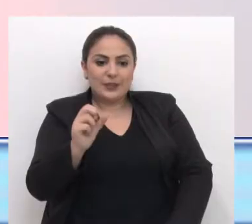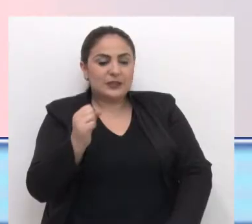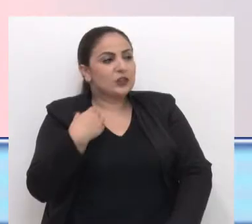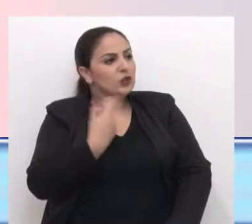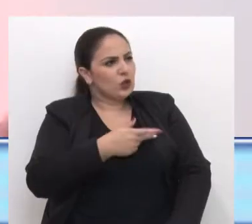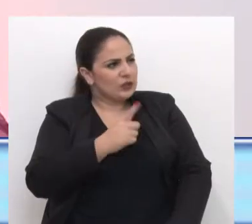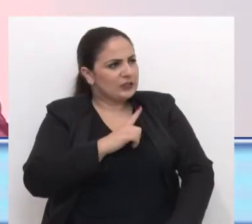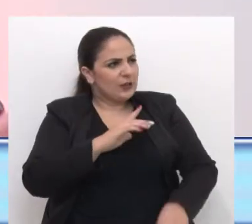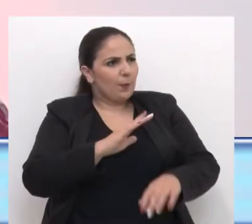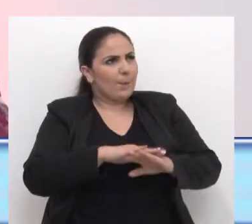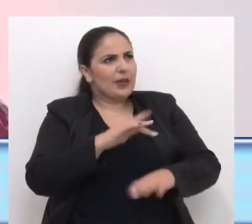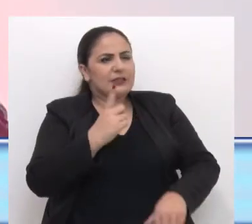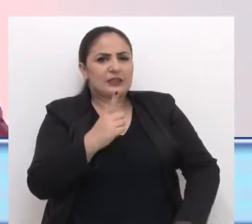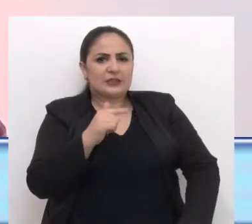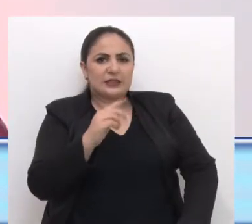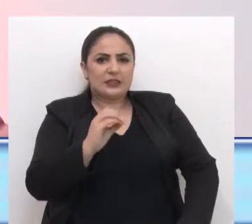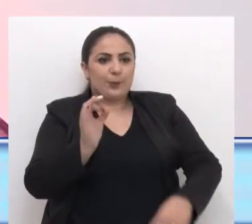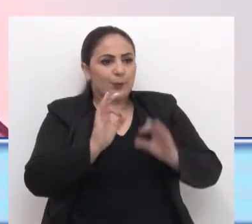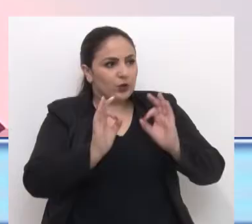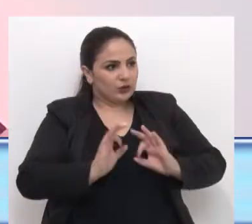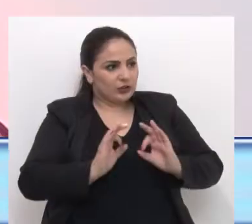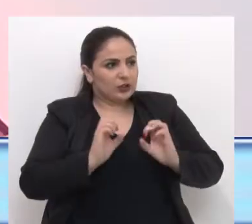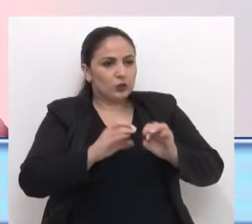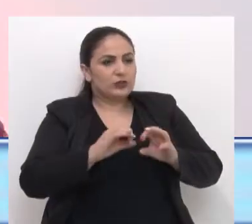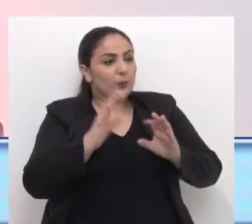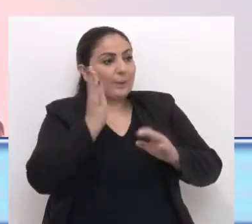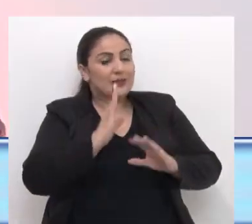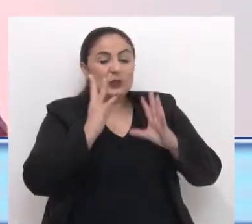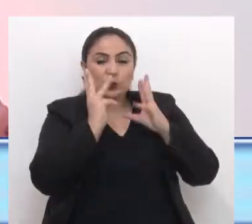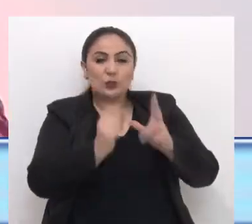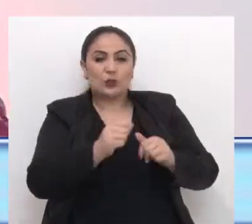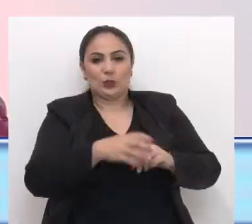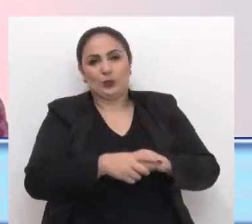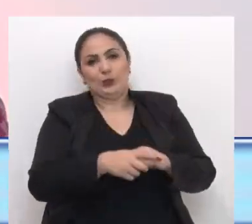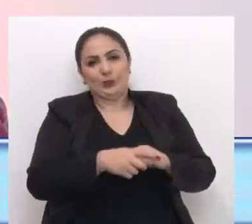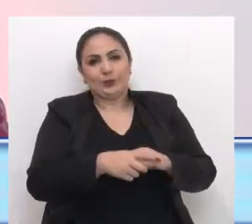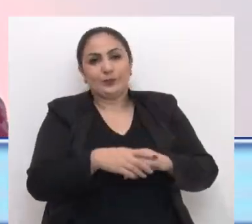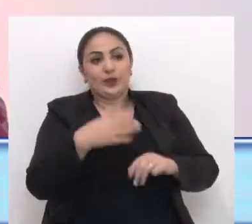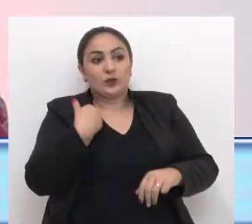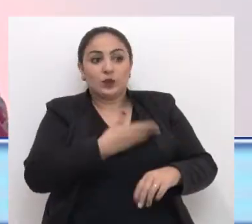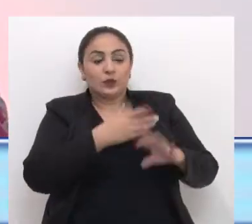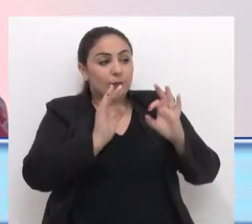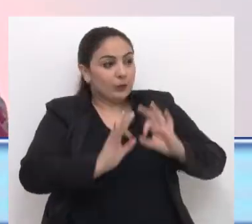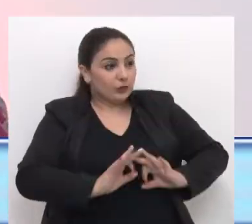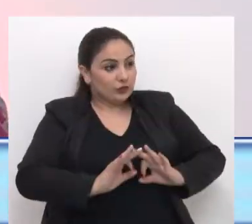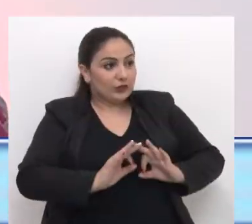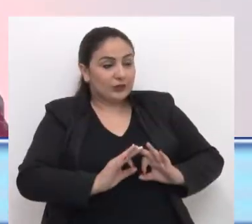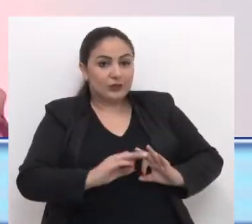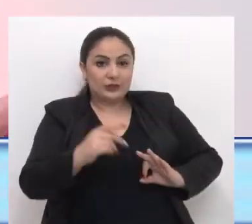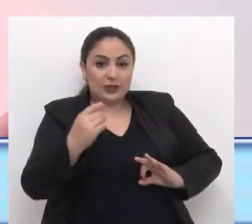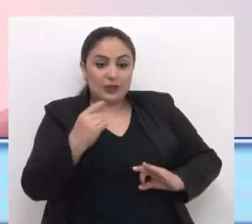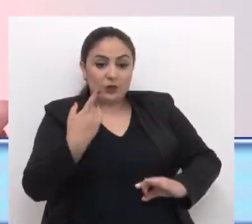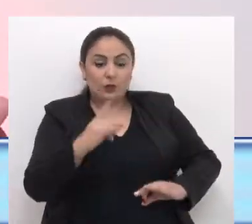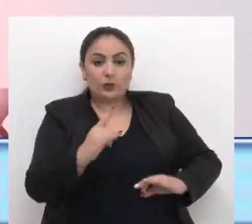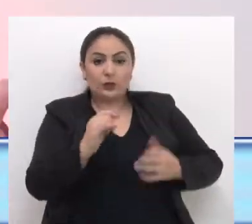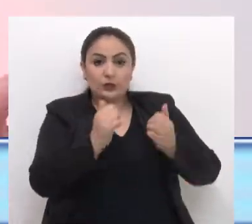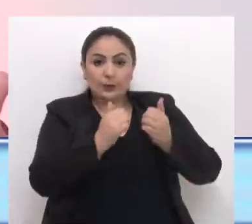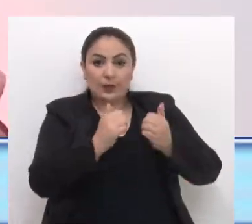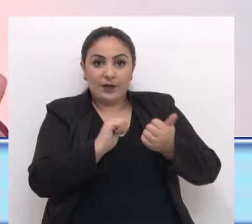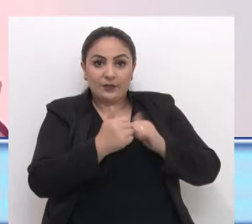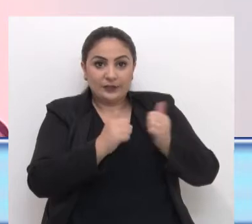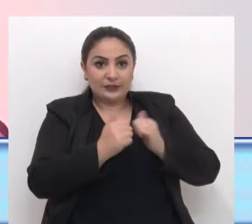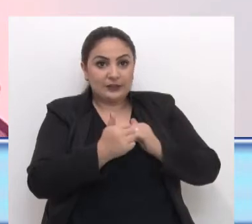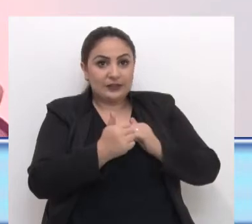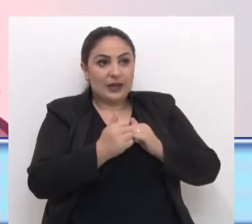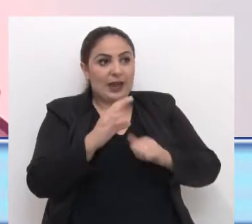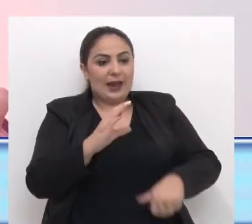última avaliação da CAPES, hoje nós temos mais de 170 programas de educação no Brasil todo. E o nosso programa, na última